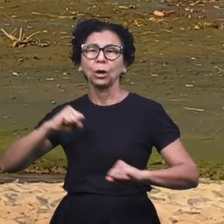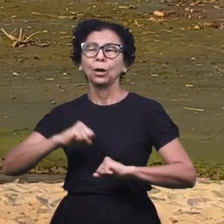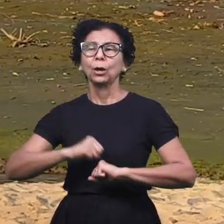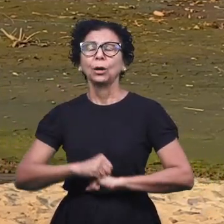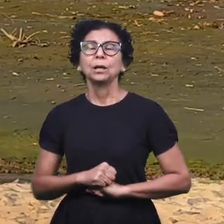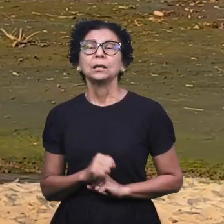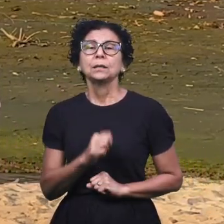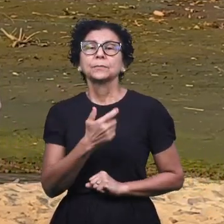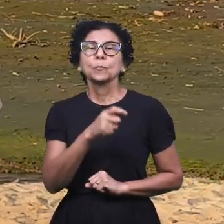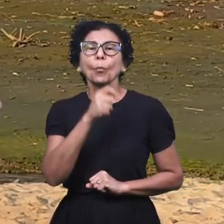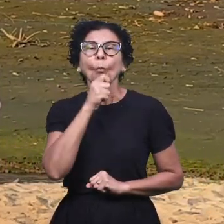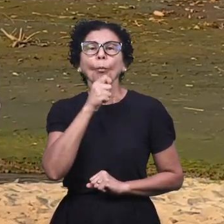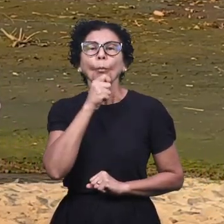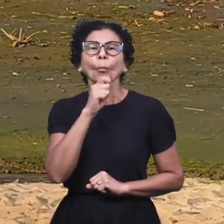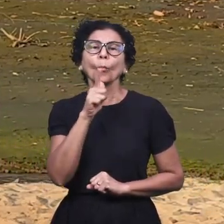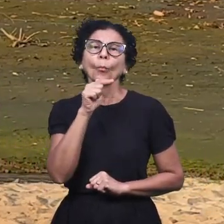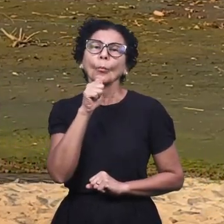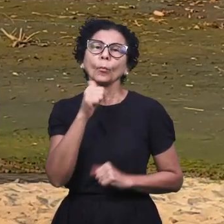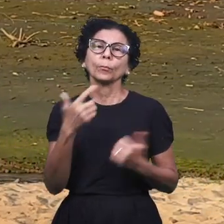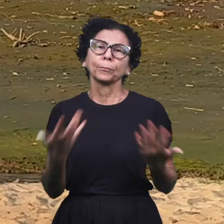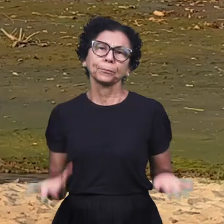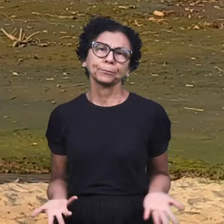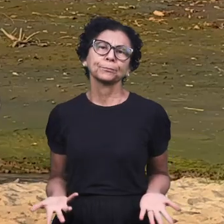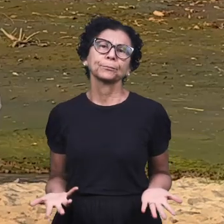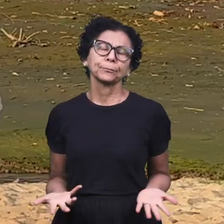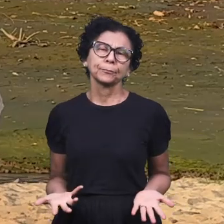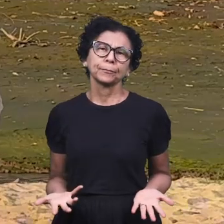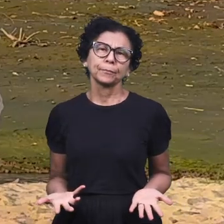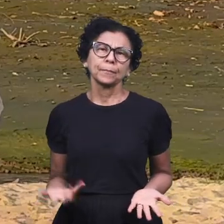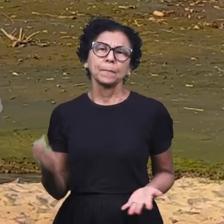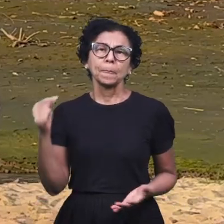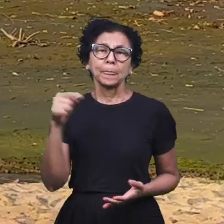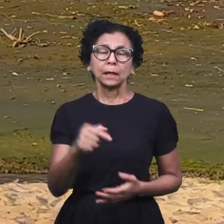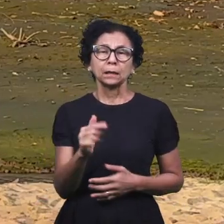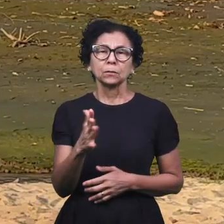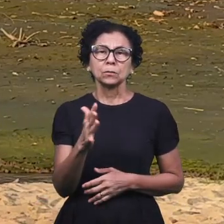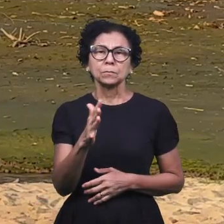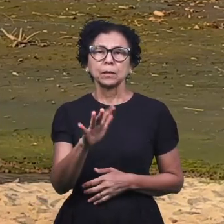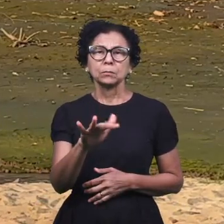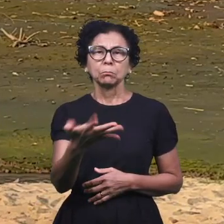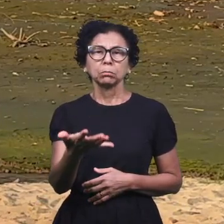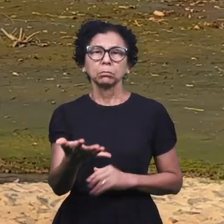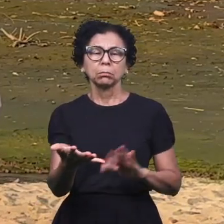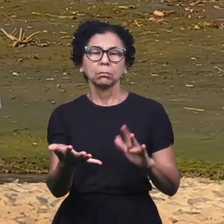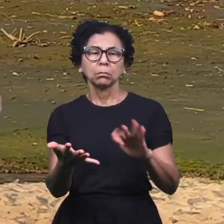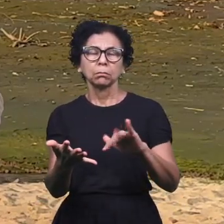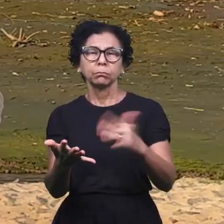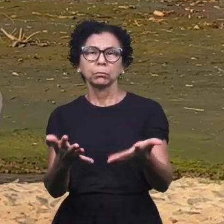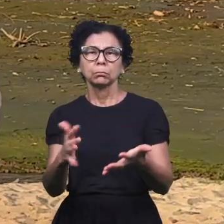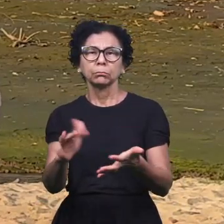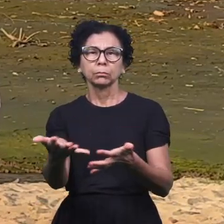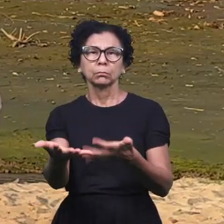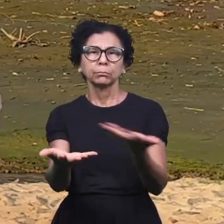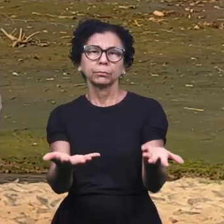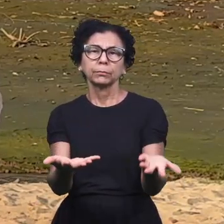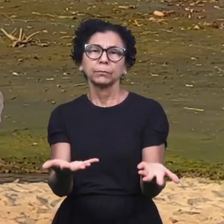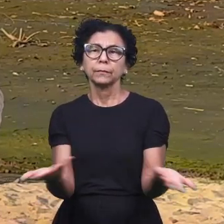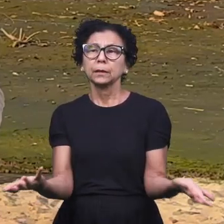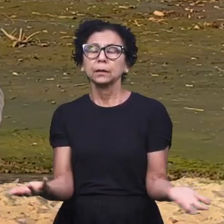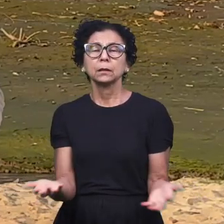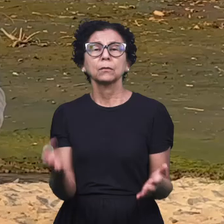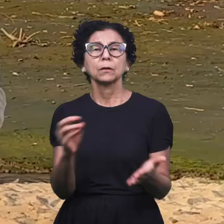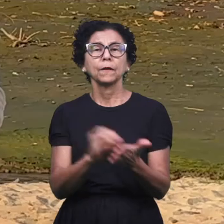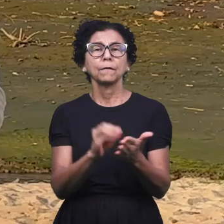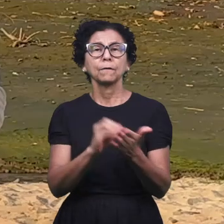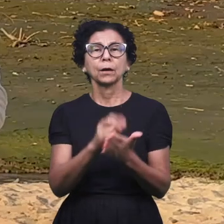mais drásticos na vida da população ribeirinha, fora a mortandade dos peixes, não é? E problemas de